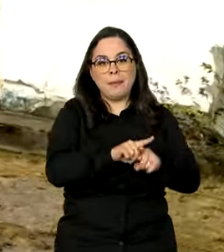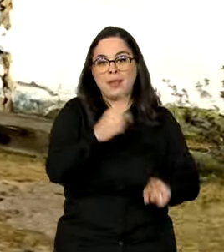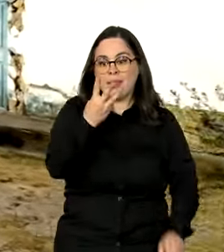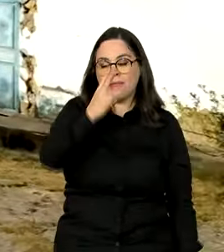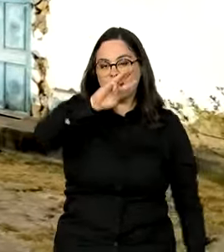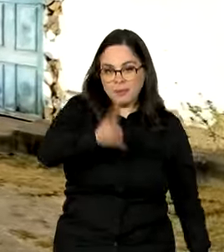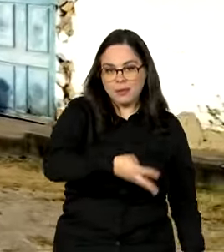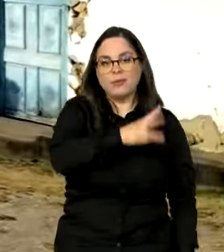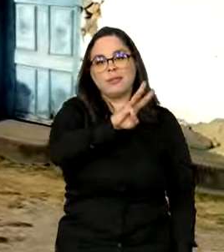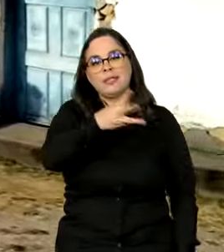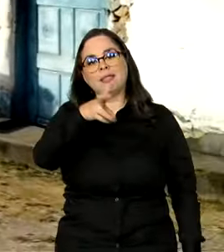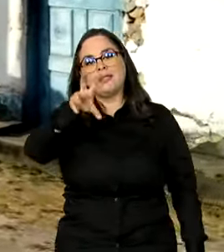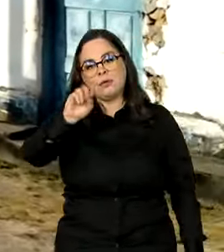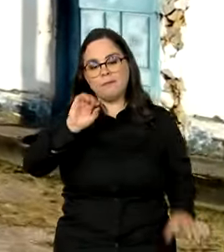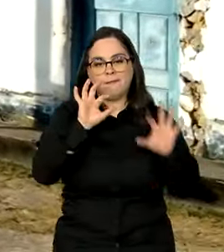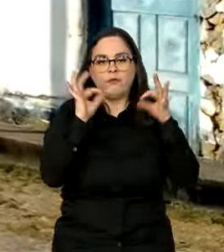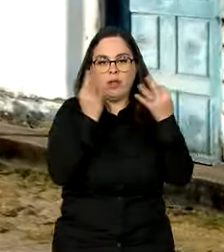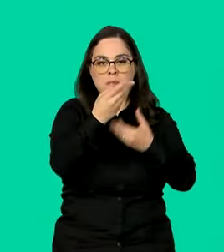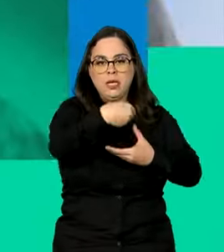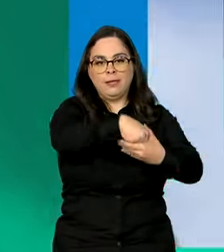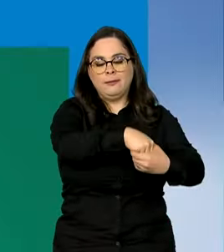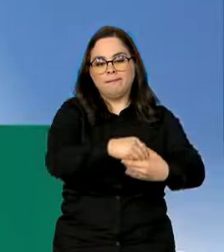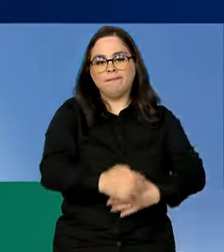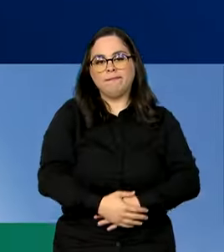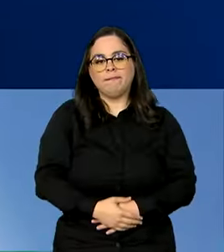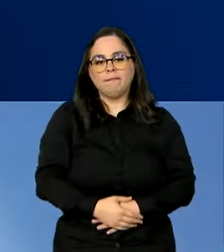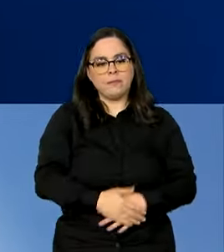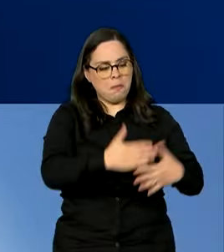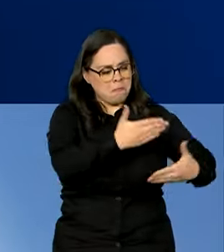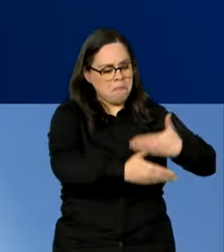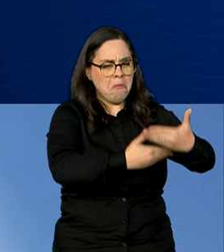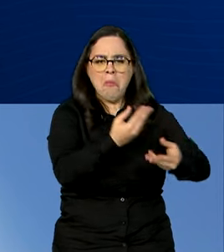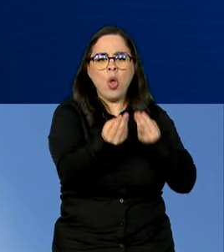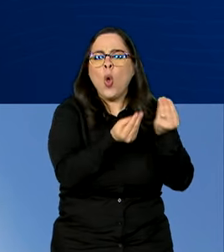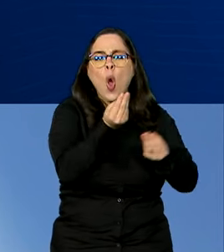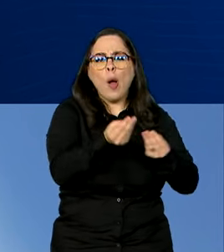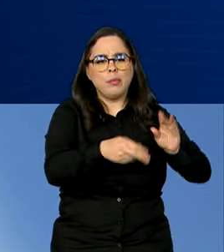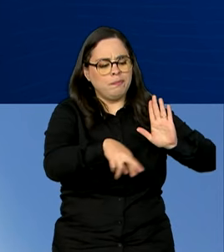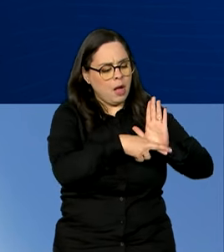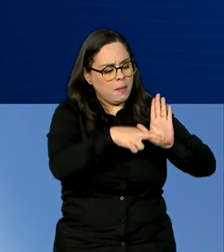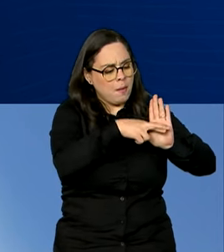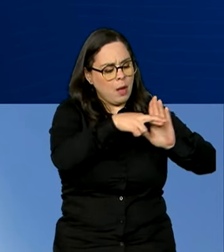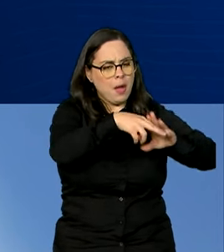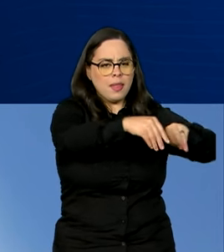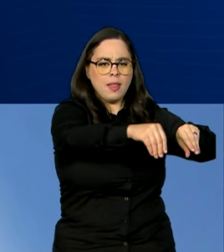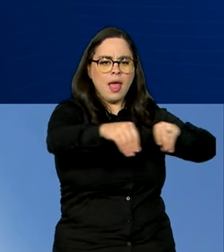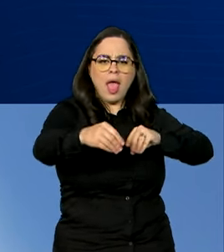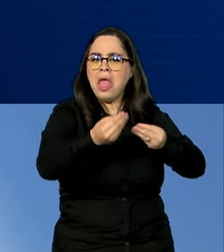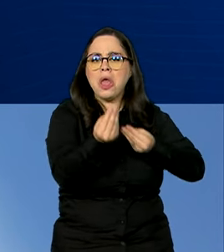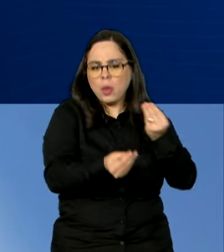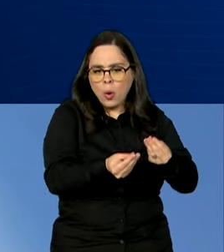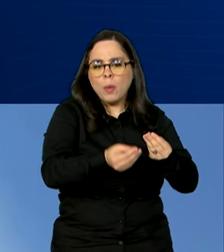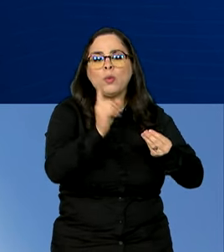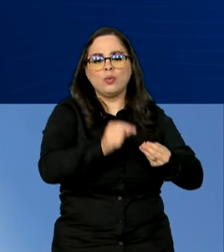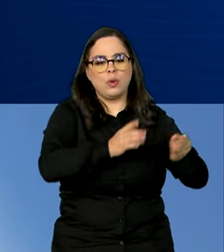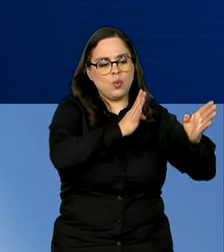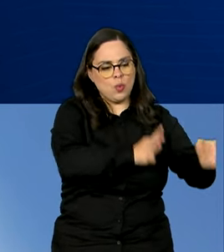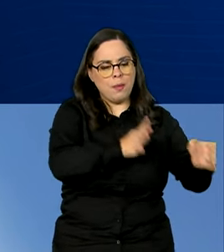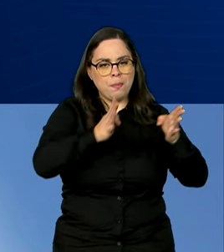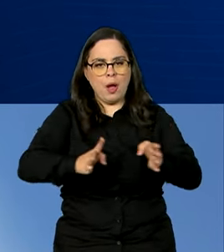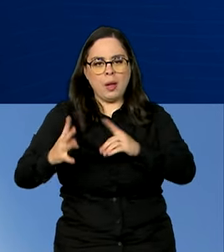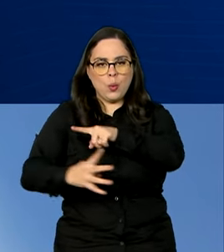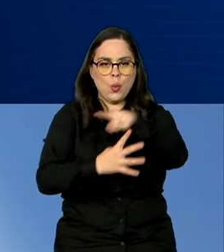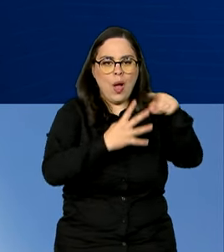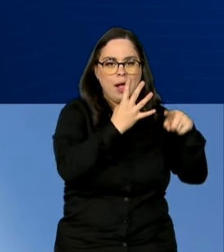.350 famílias. O processo de regularização quilombola é composto por quatro grandes